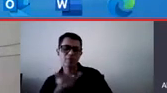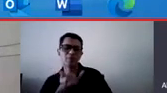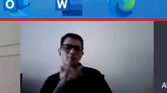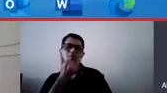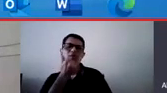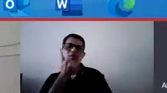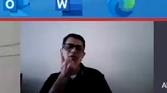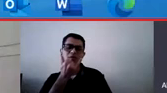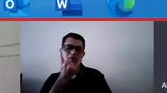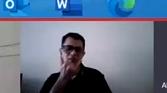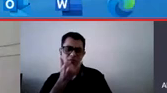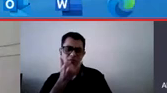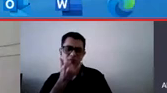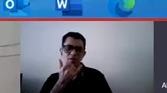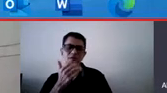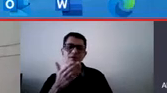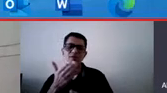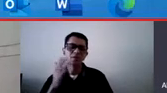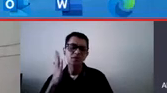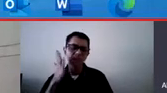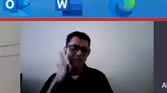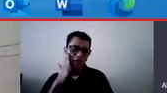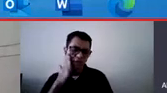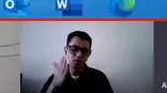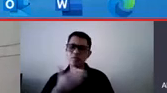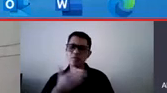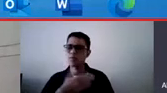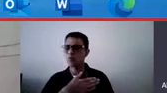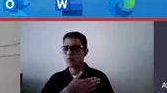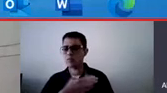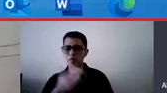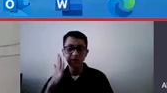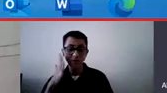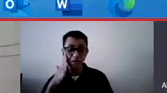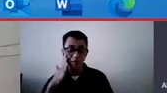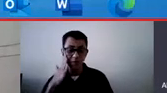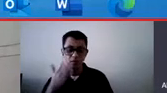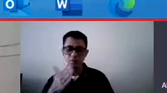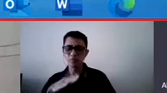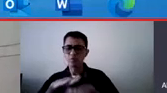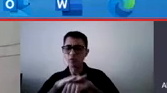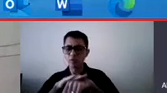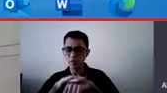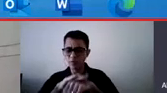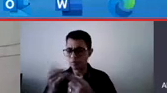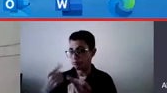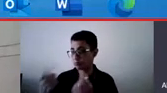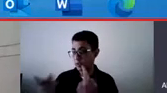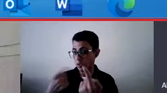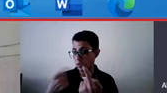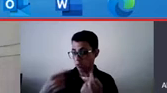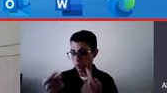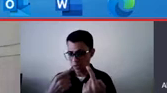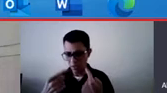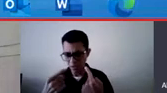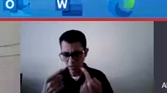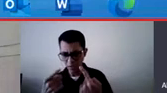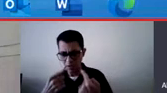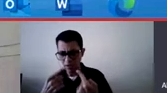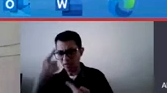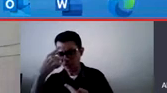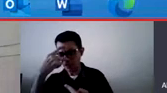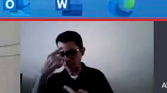peraí. Ah, agora consegui arrastar. Ser capaz de perceber com os outros tem boas intenções